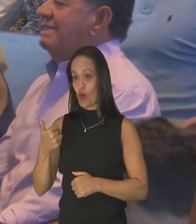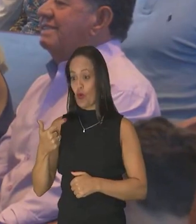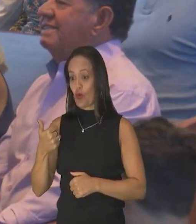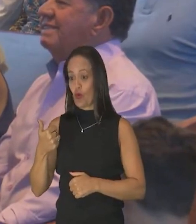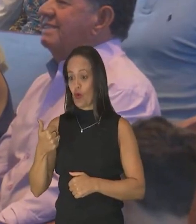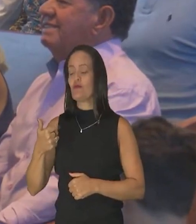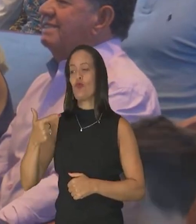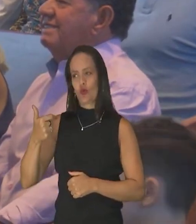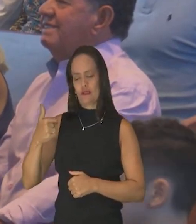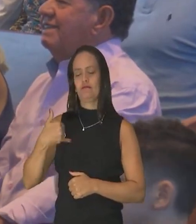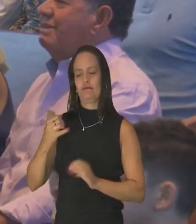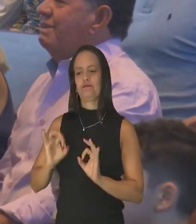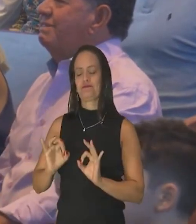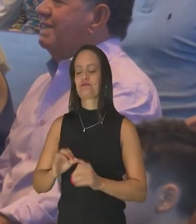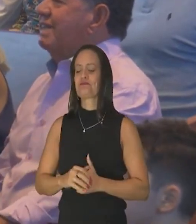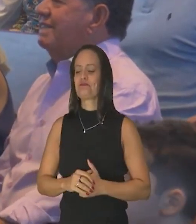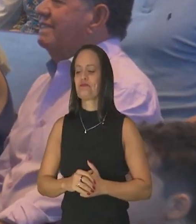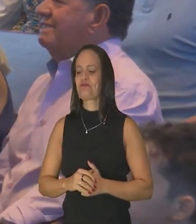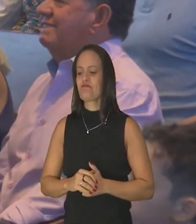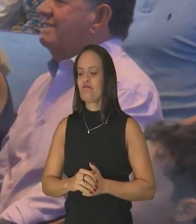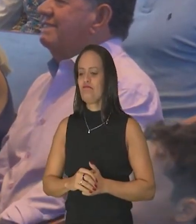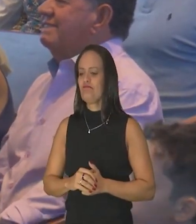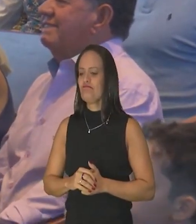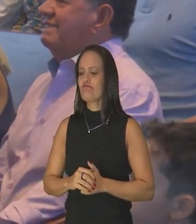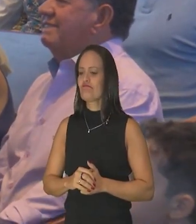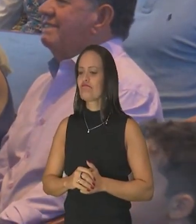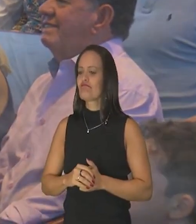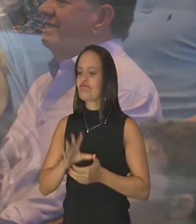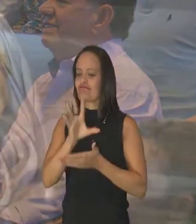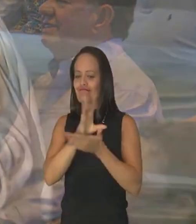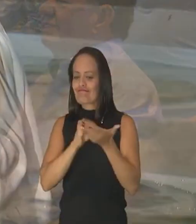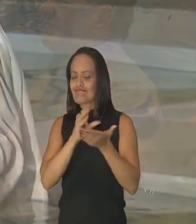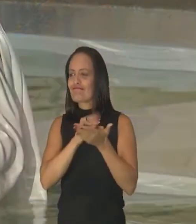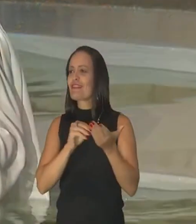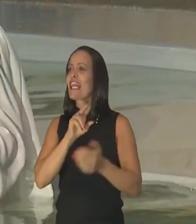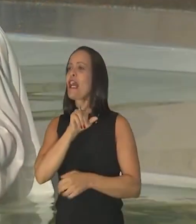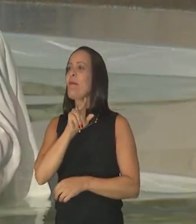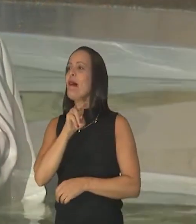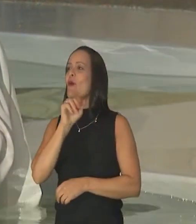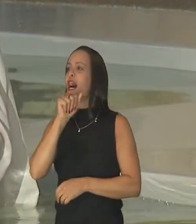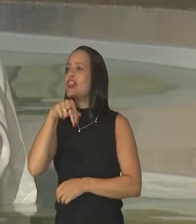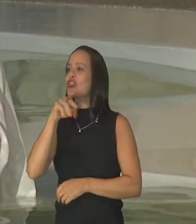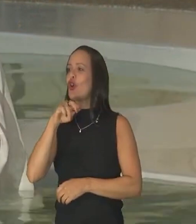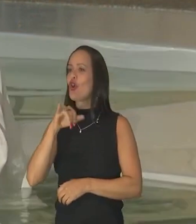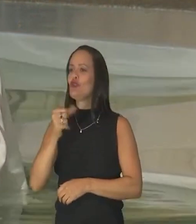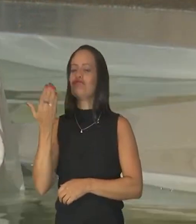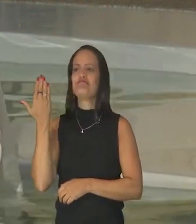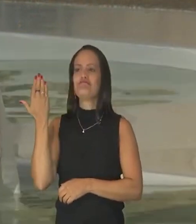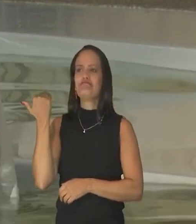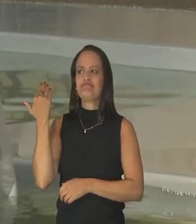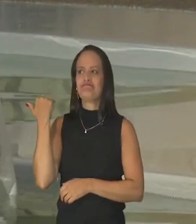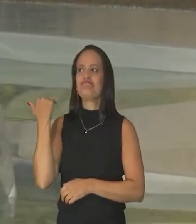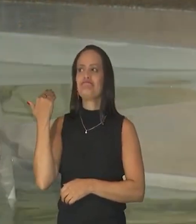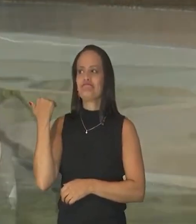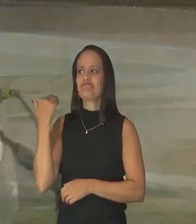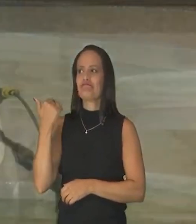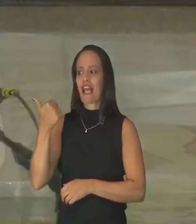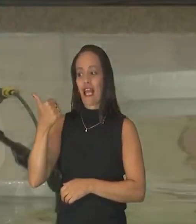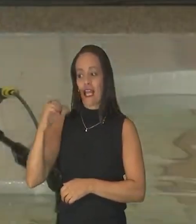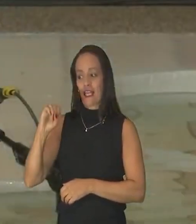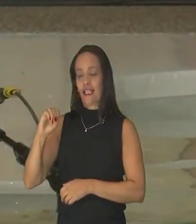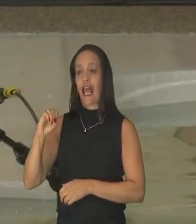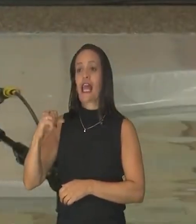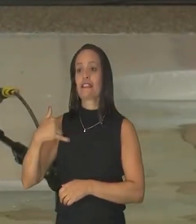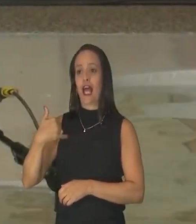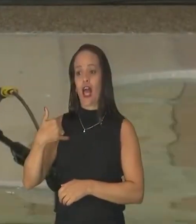com 12 anos, seguindo o exemplo do seu irmão Antônio, que foi batizado com 10